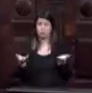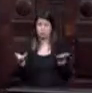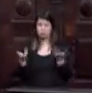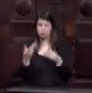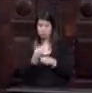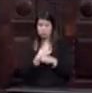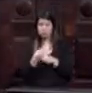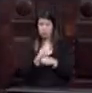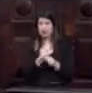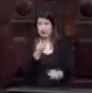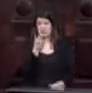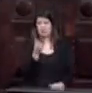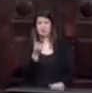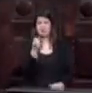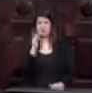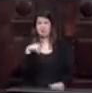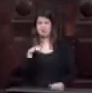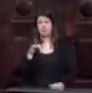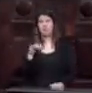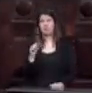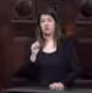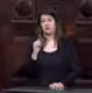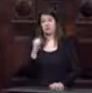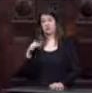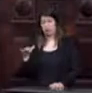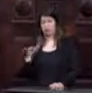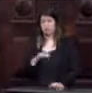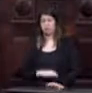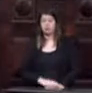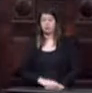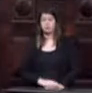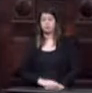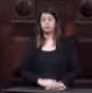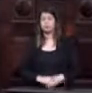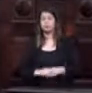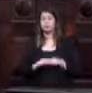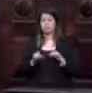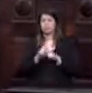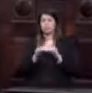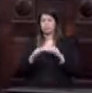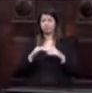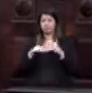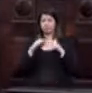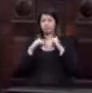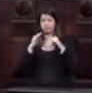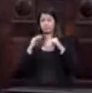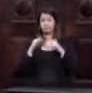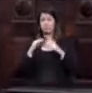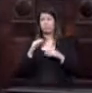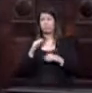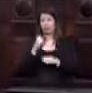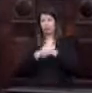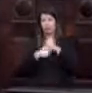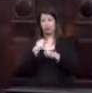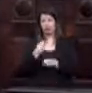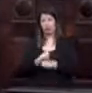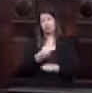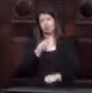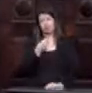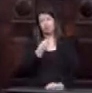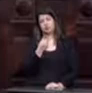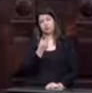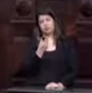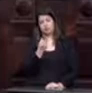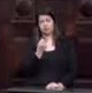é 6,5 bilhões e será crescente, quiçá 9, em